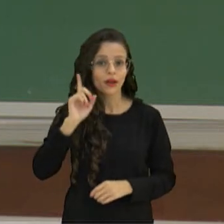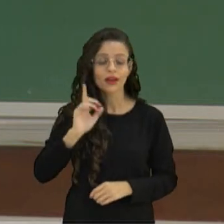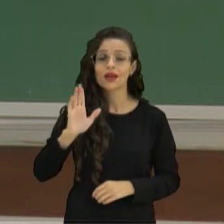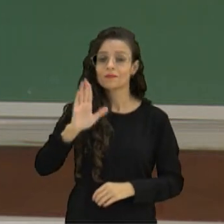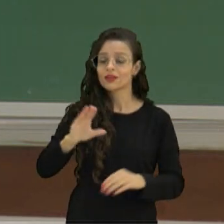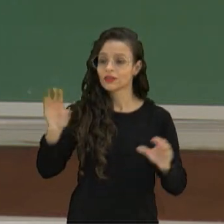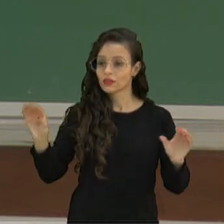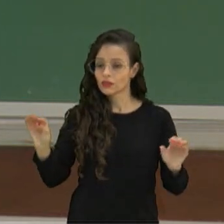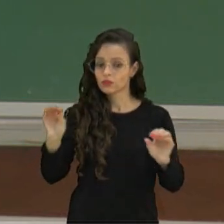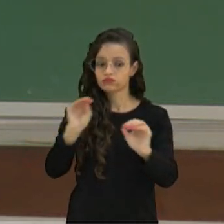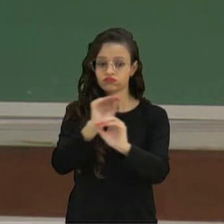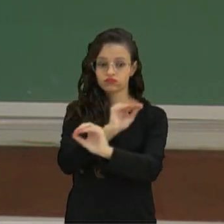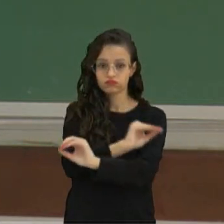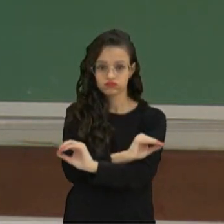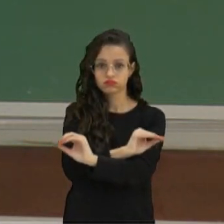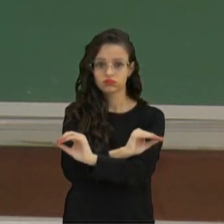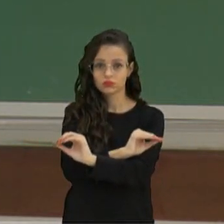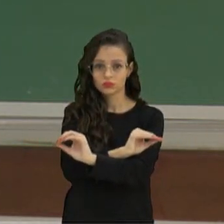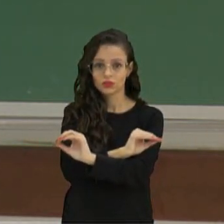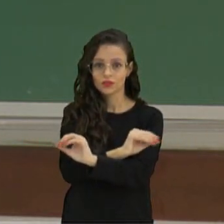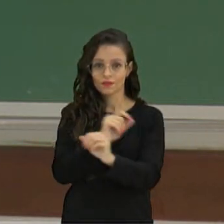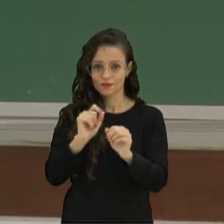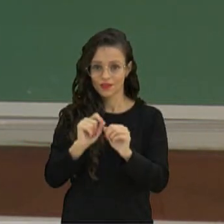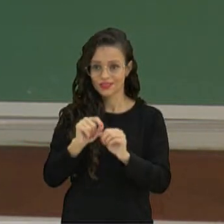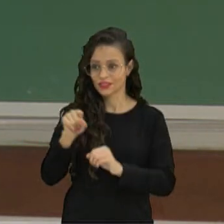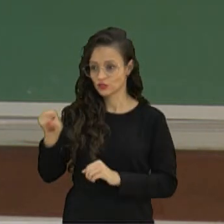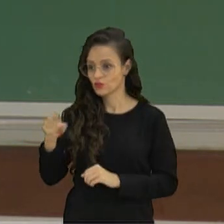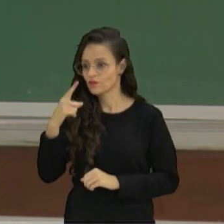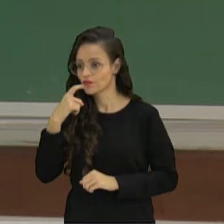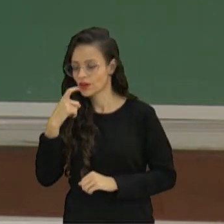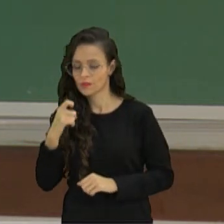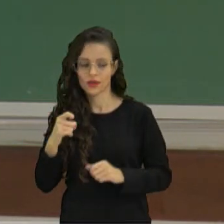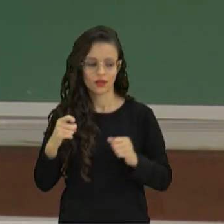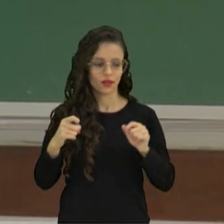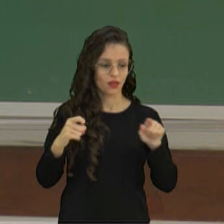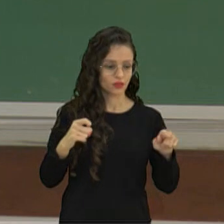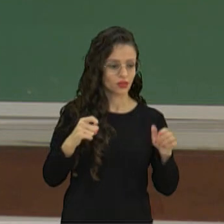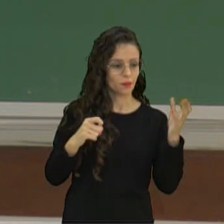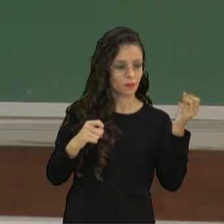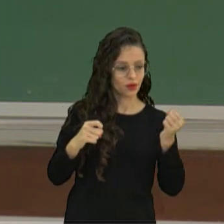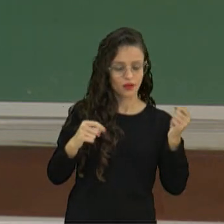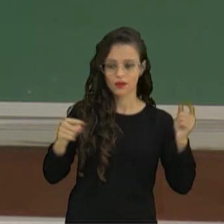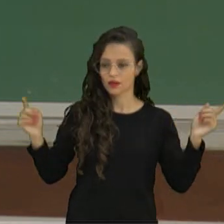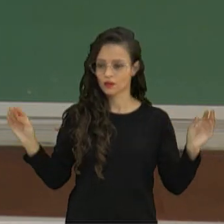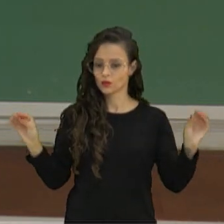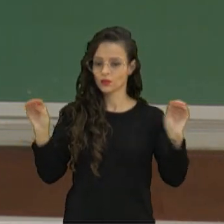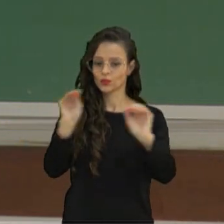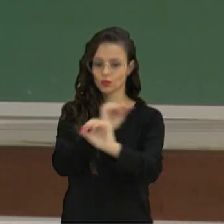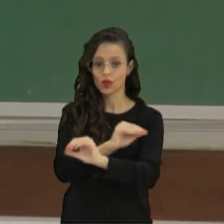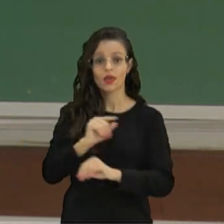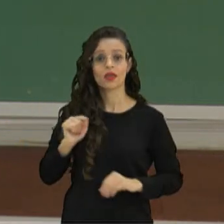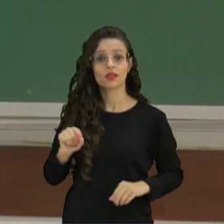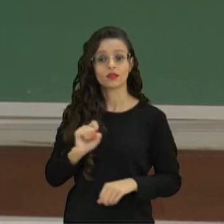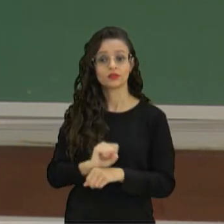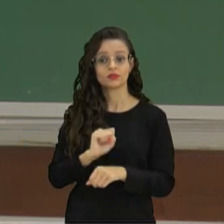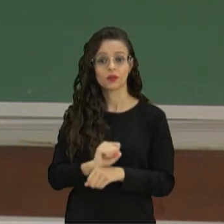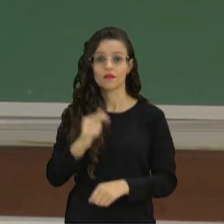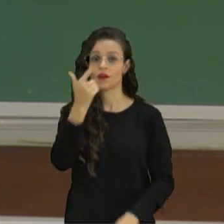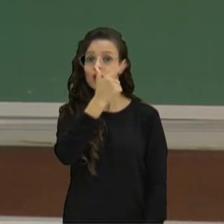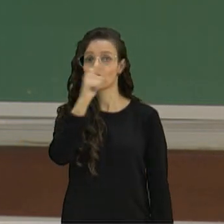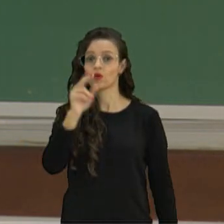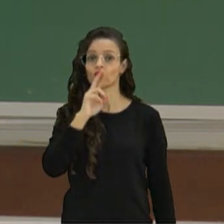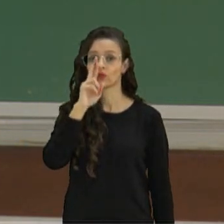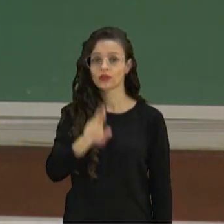esse cruzamento, com aquelas que produziam flores vermelhas ou roxas, ele esperava outro